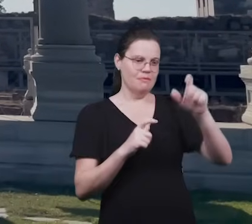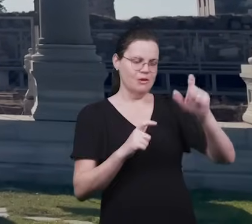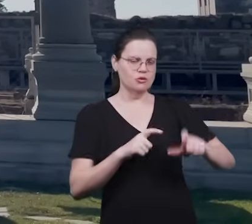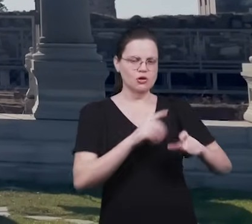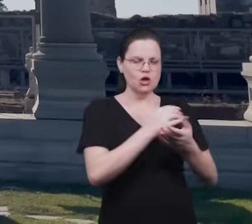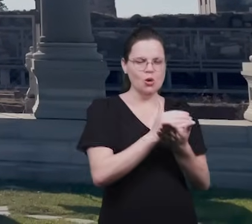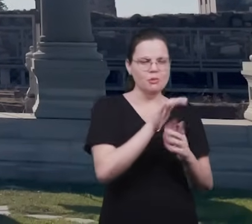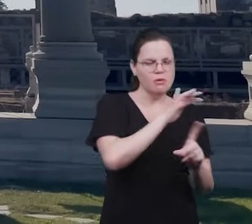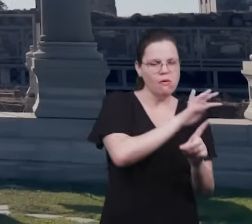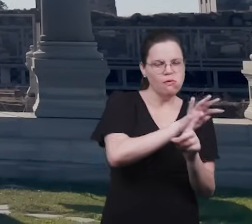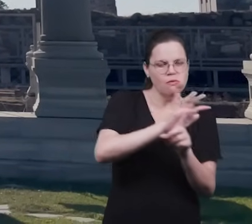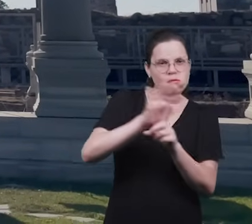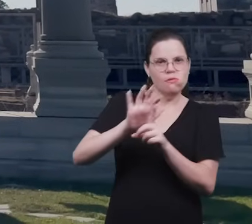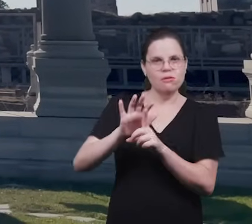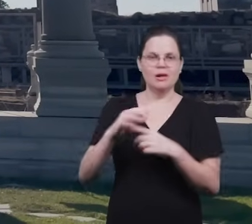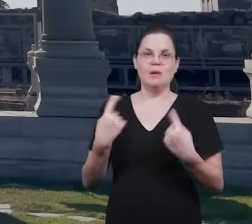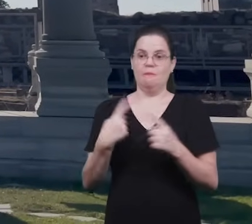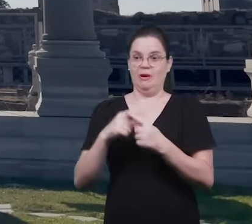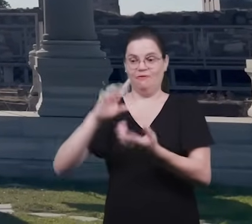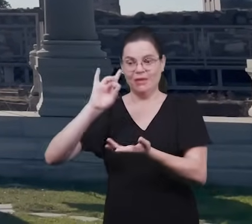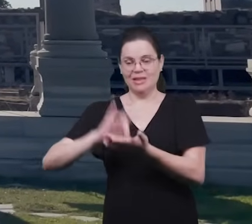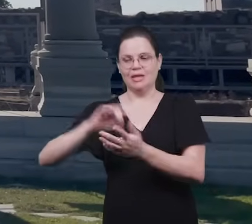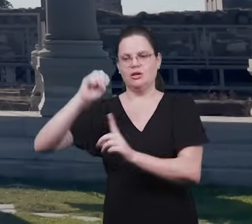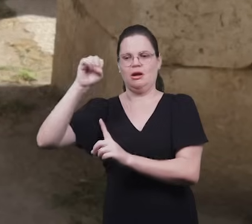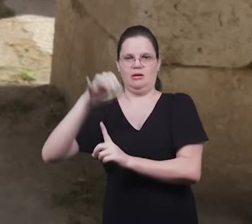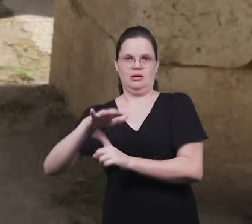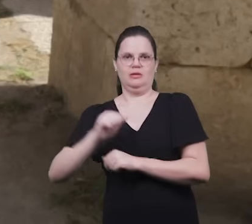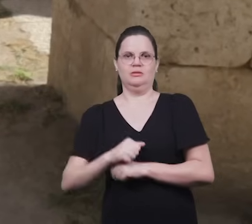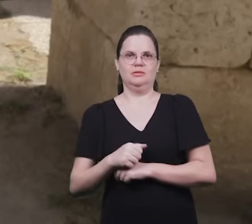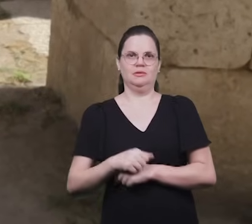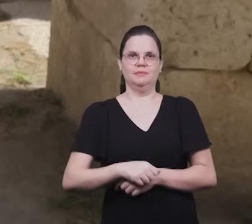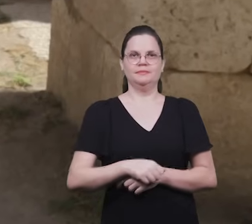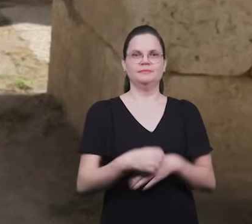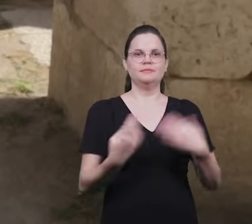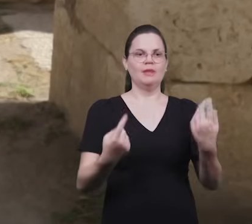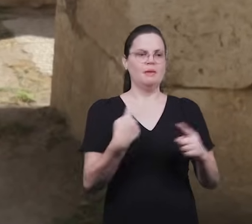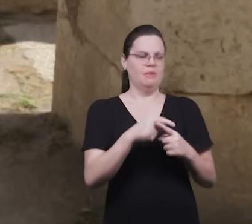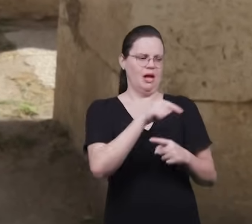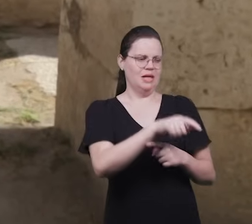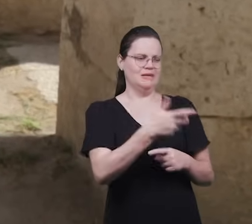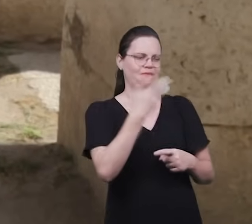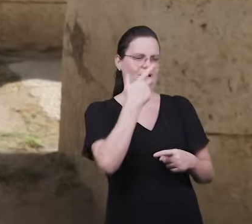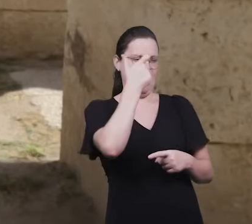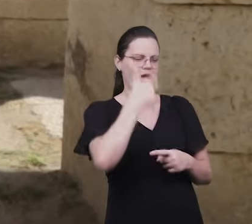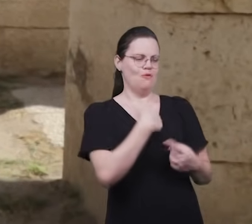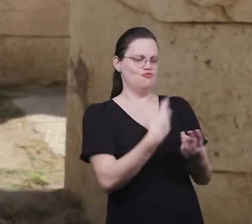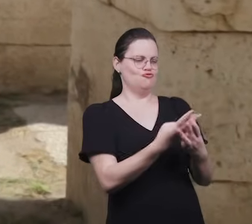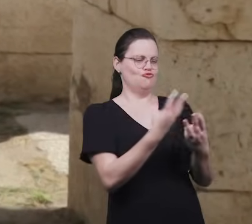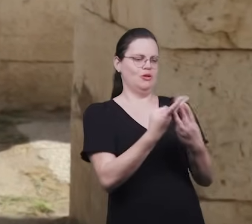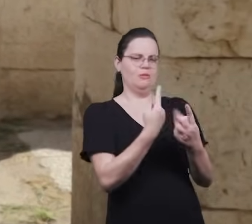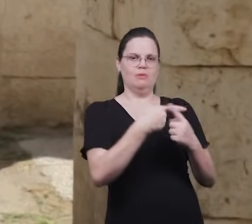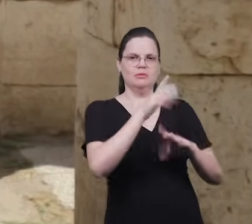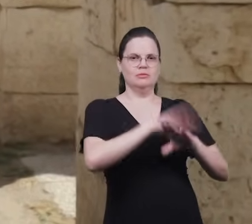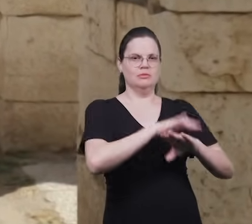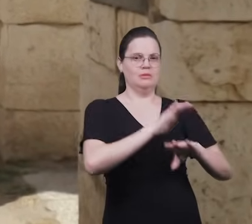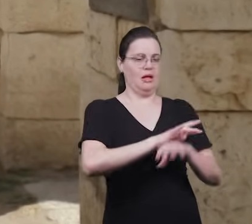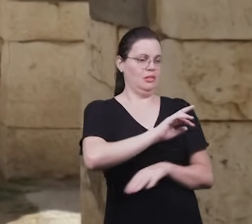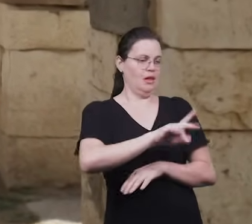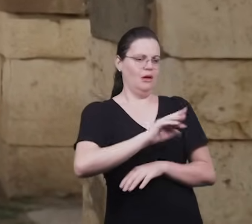e semeou algo que na própria carta é chamada de aqueles que se dizem judeus e não são, mas mentem, ou